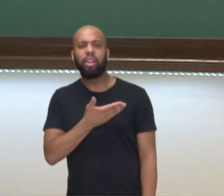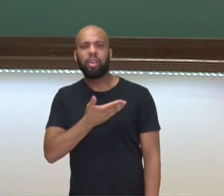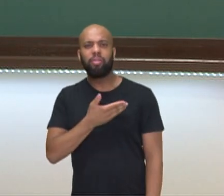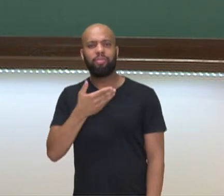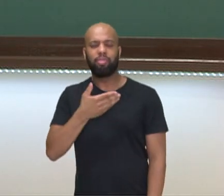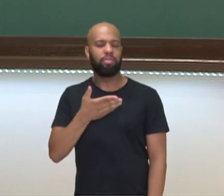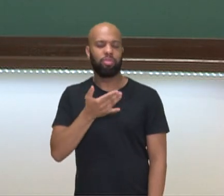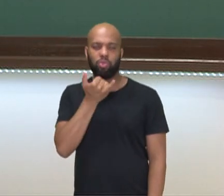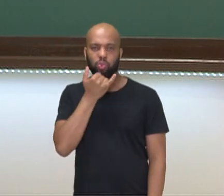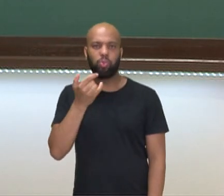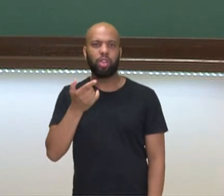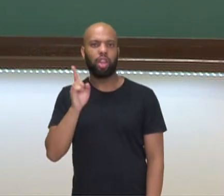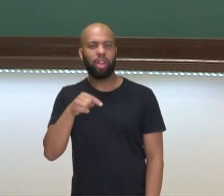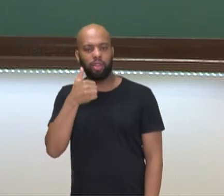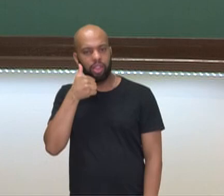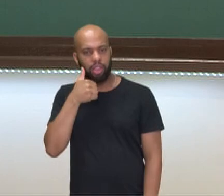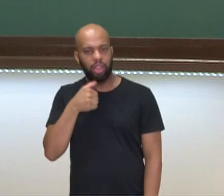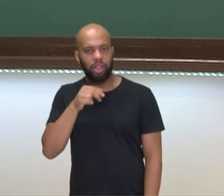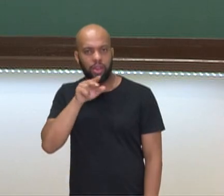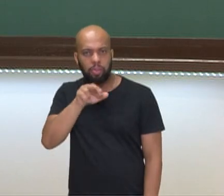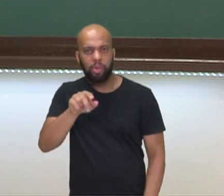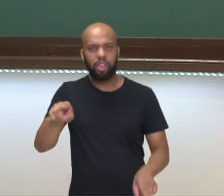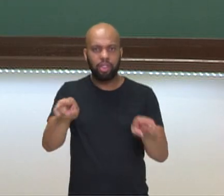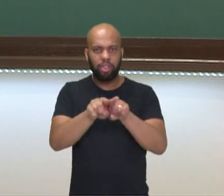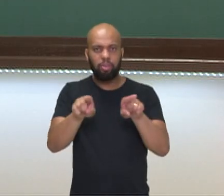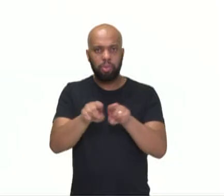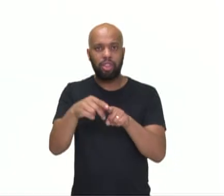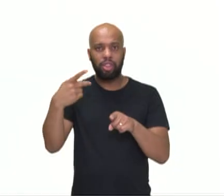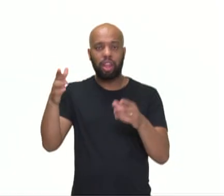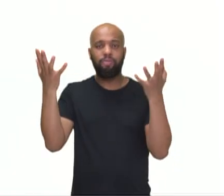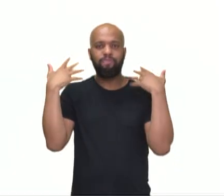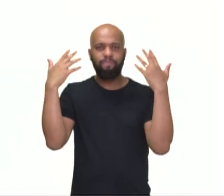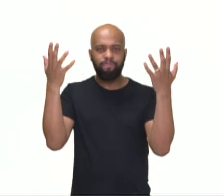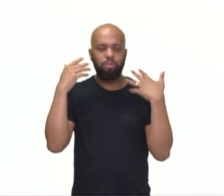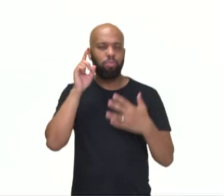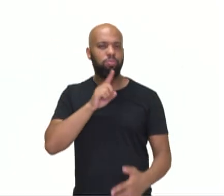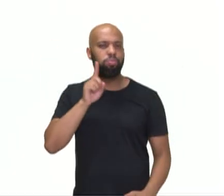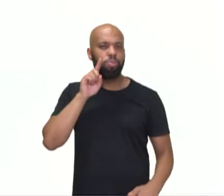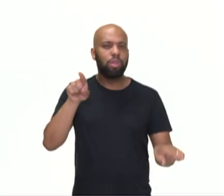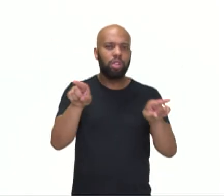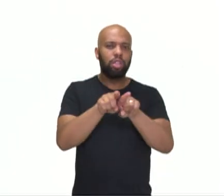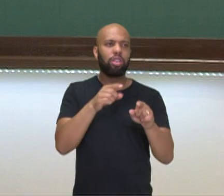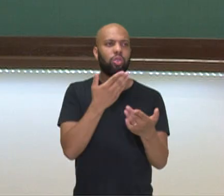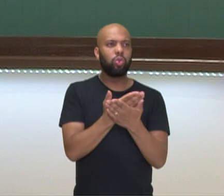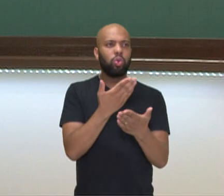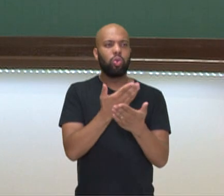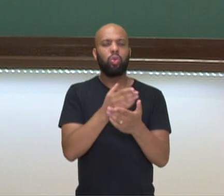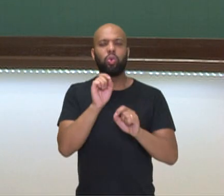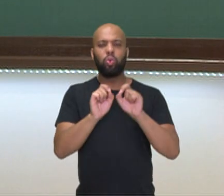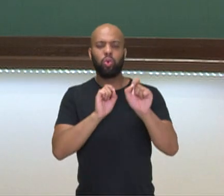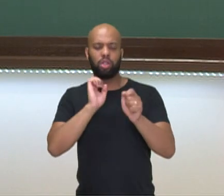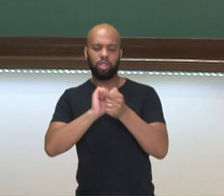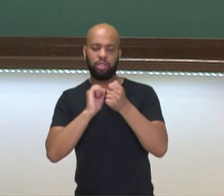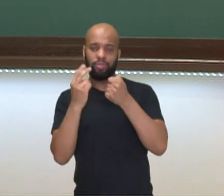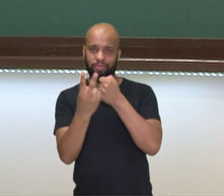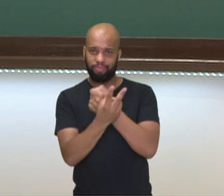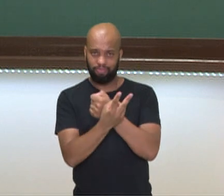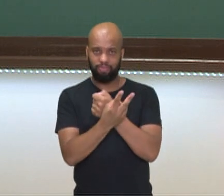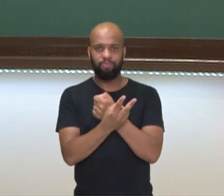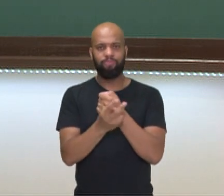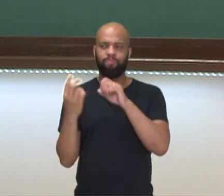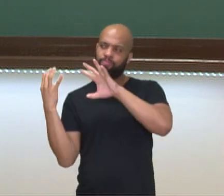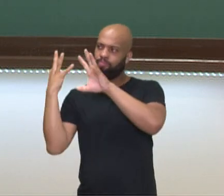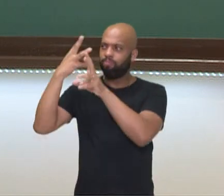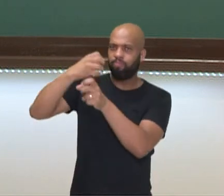verão nos Estados Unidos, né? E também estudamos os advérbios de frequência que acabamos de falar sobre uma revisão aqui